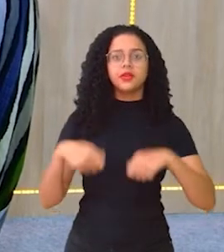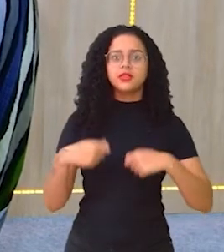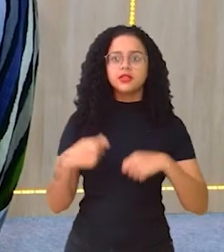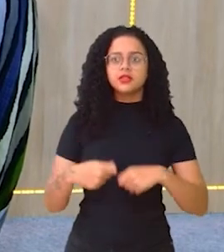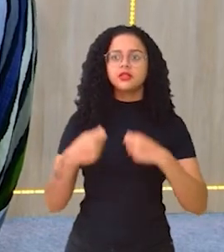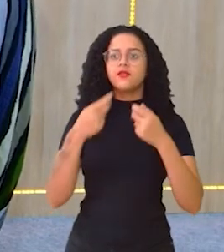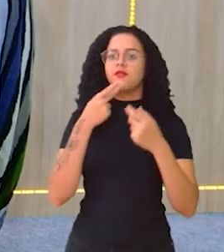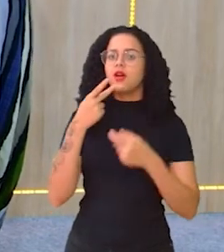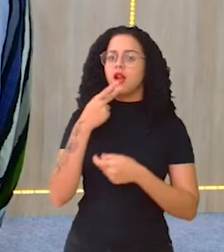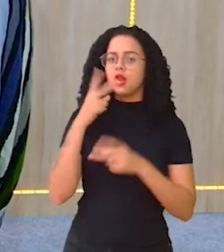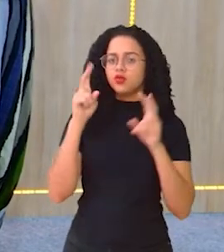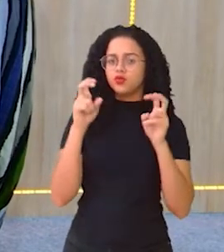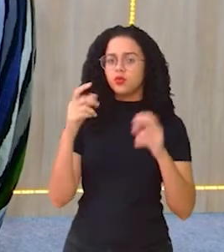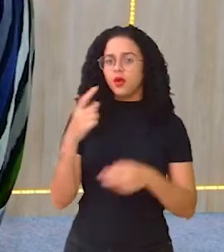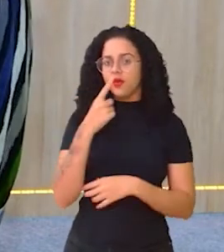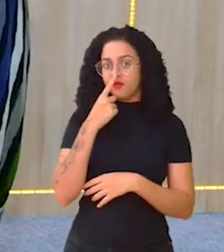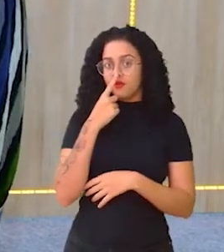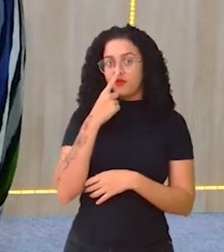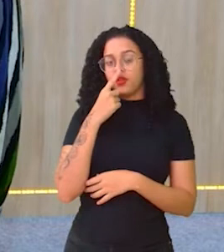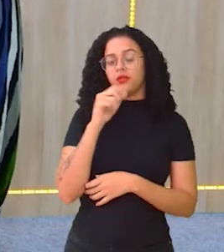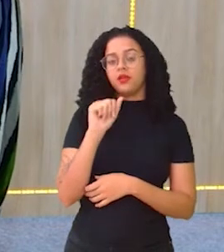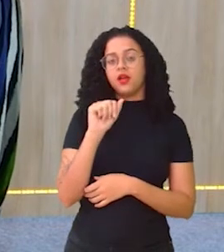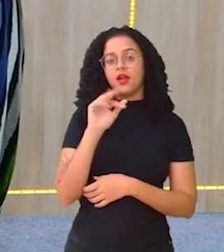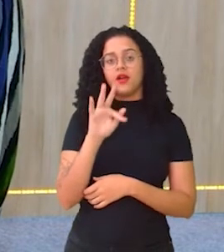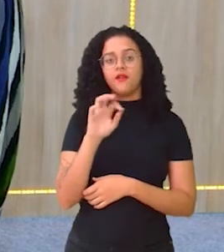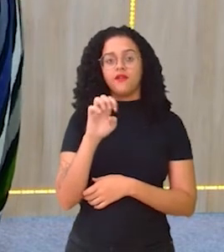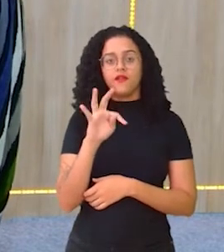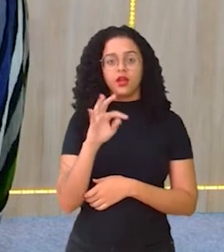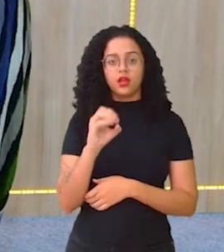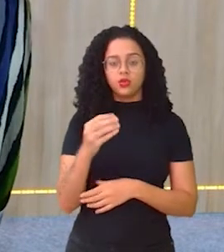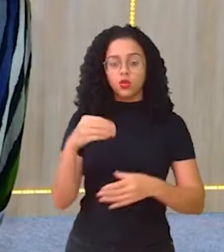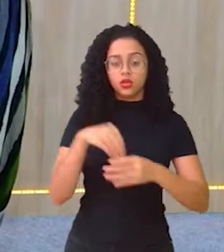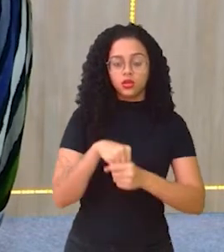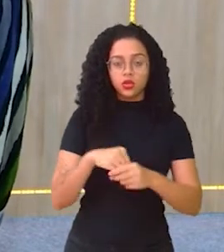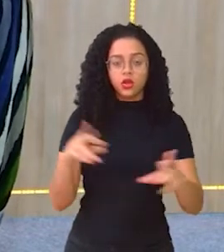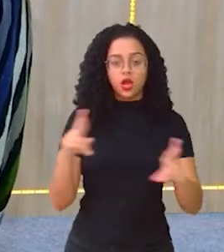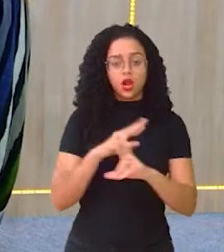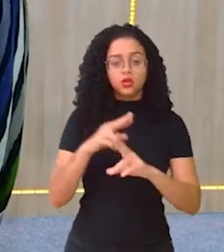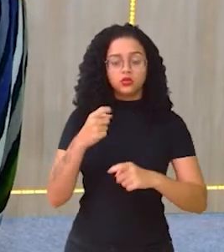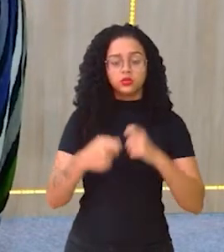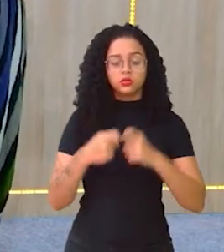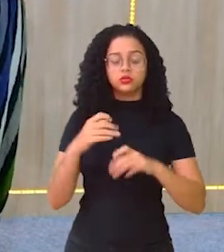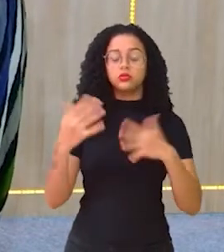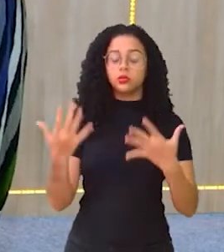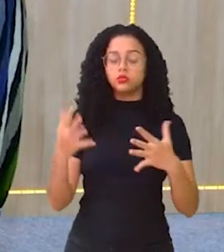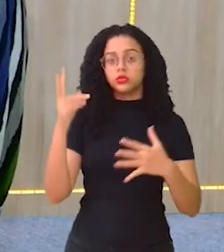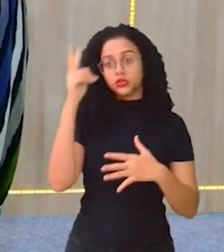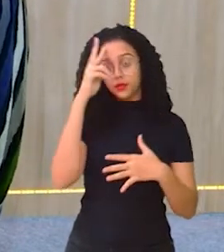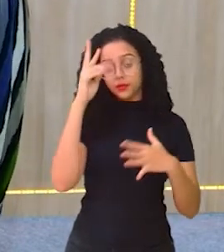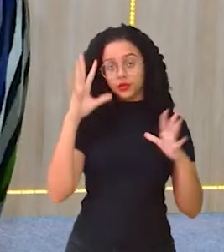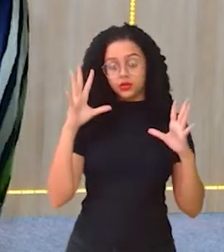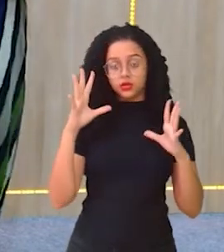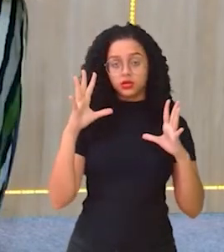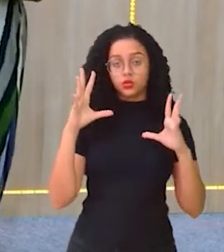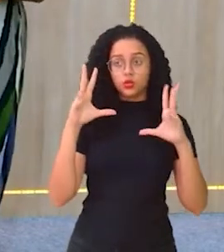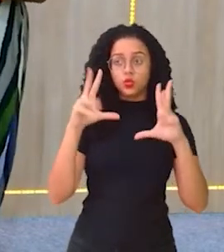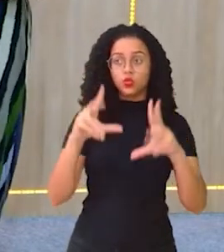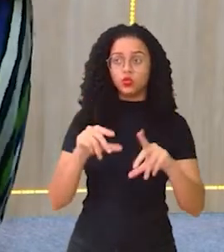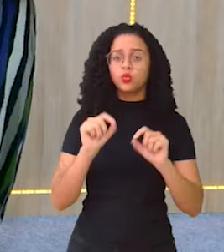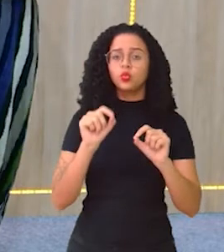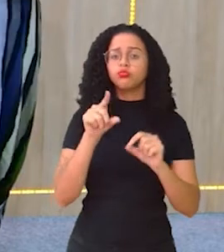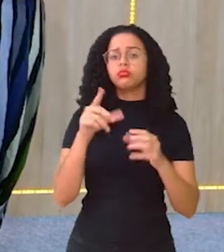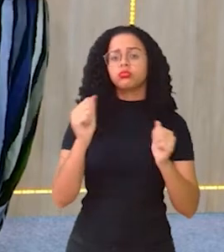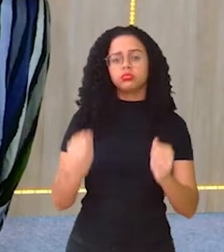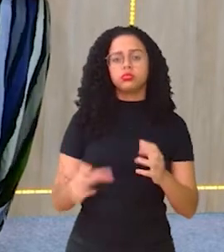dessa questão do afeto que se está nas relações sexuais. Sabendo então de tudo isso que a gente trouxe, o que tu pode